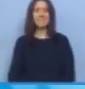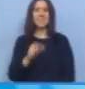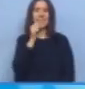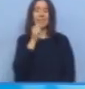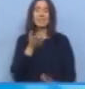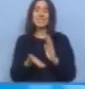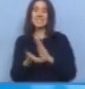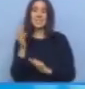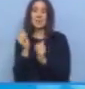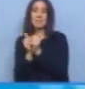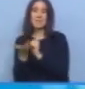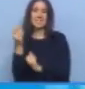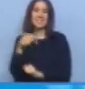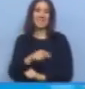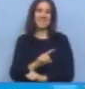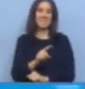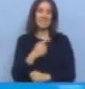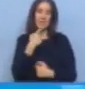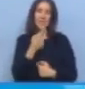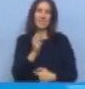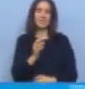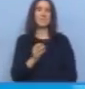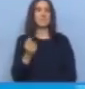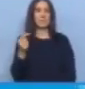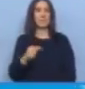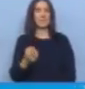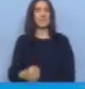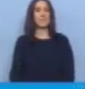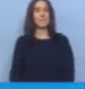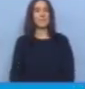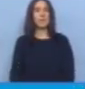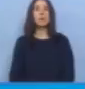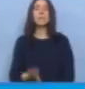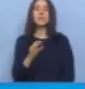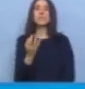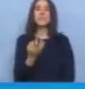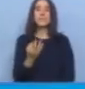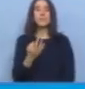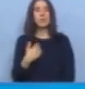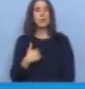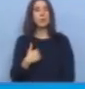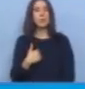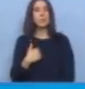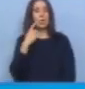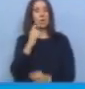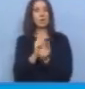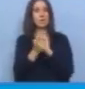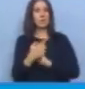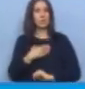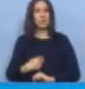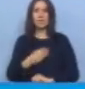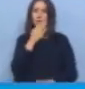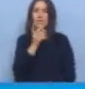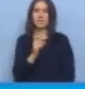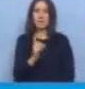sai do que quem chega. Quem chega, exatamente. Mas é de facto... E gostava de fazer o exercício contrário. Tenho dito isto